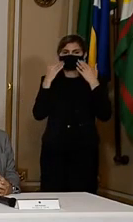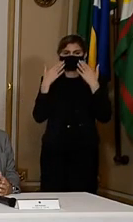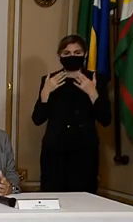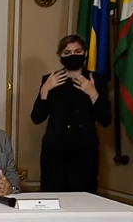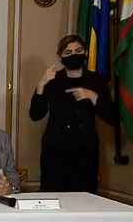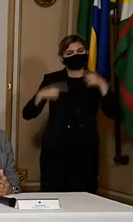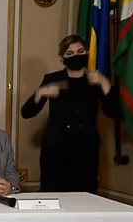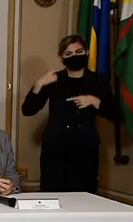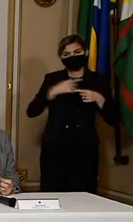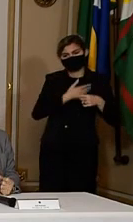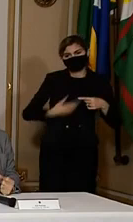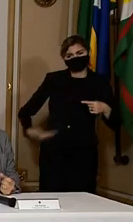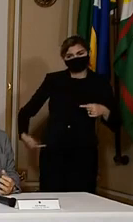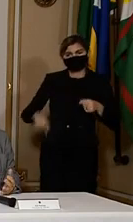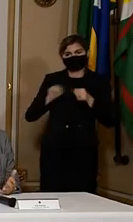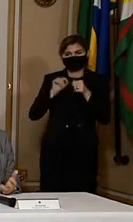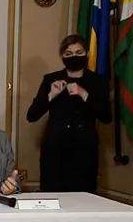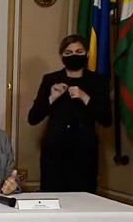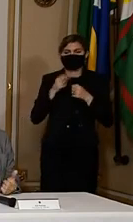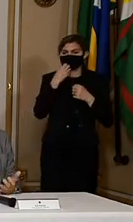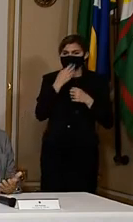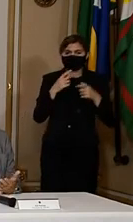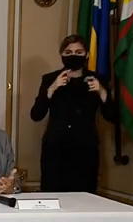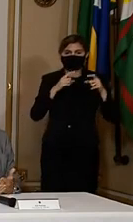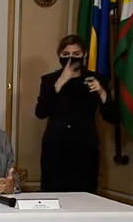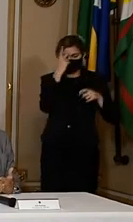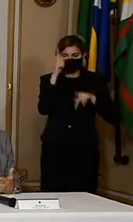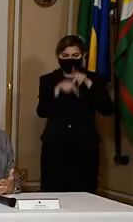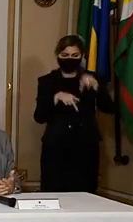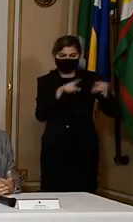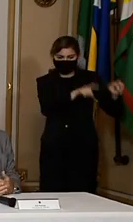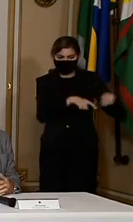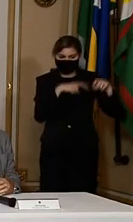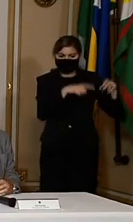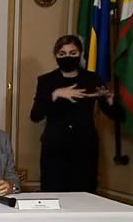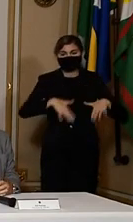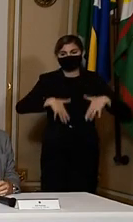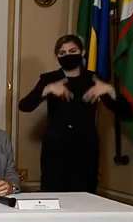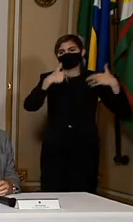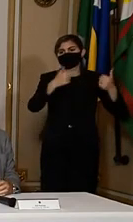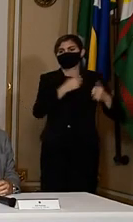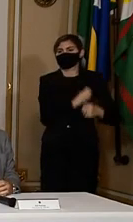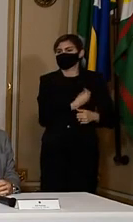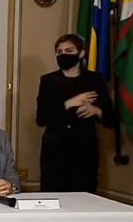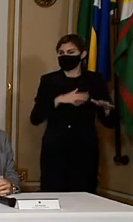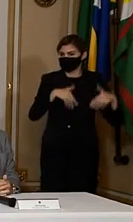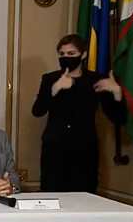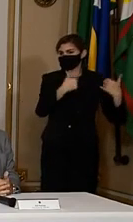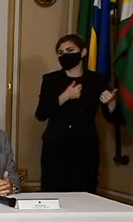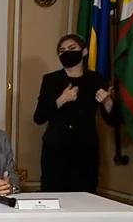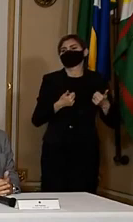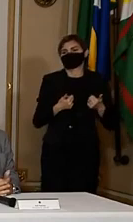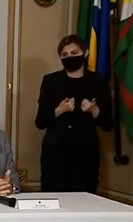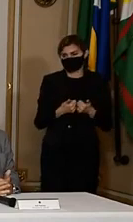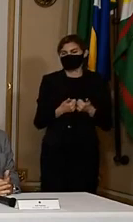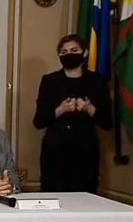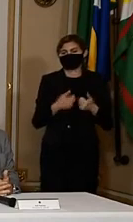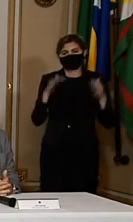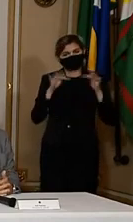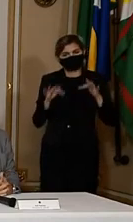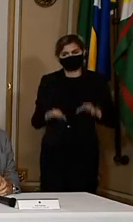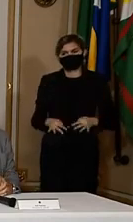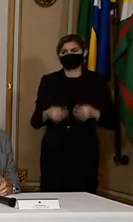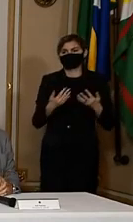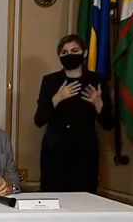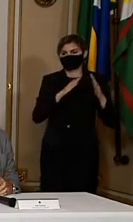política pública que faça com que o povo da zona rural têm a cada vez mais dignidade de viver e viver com felicidade